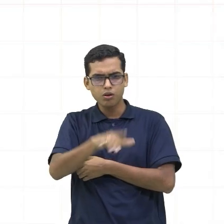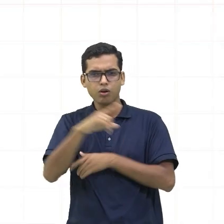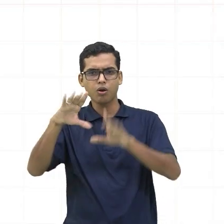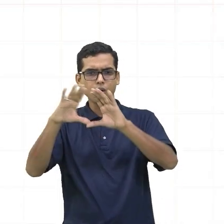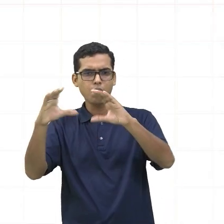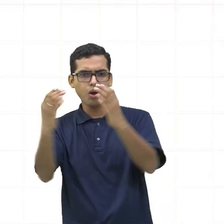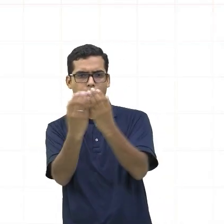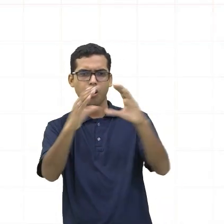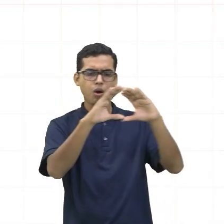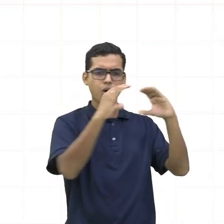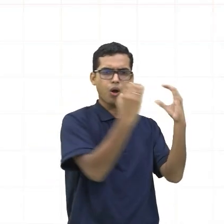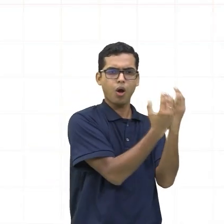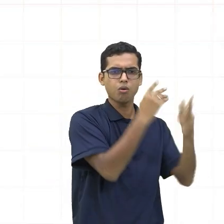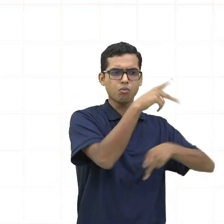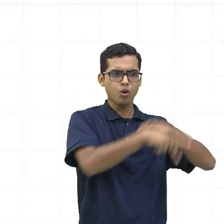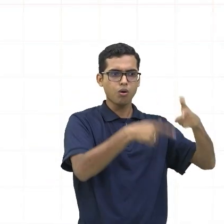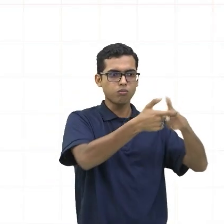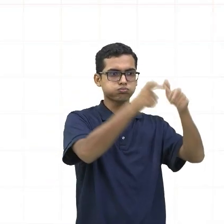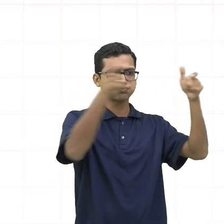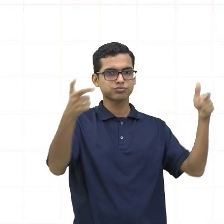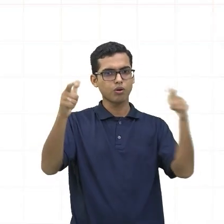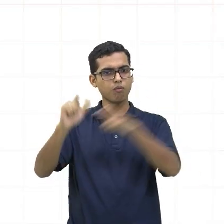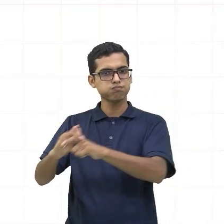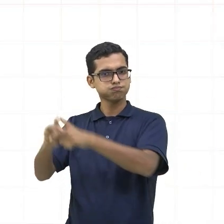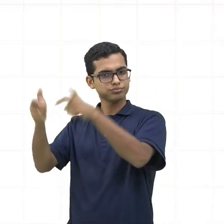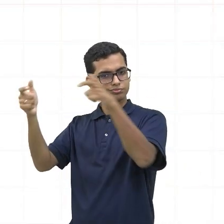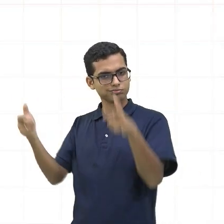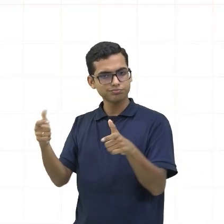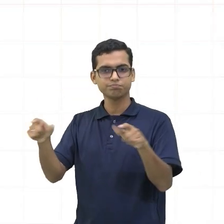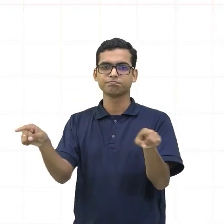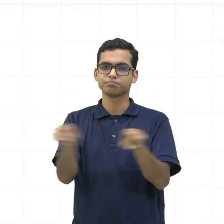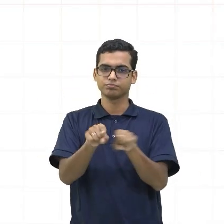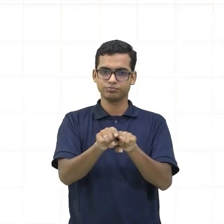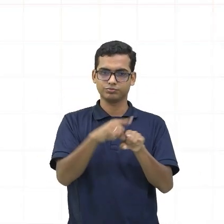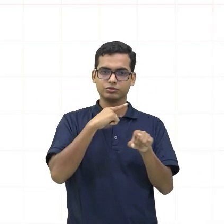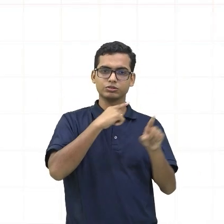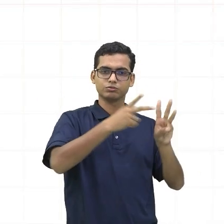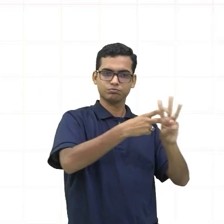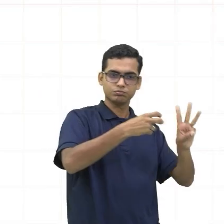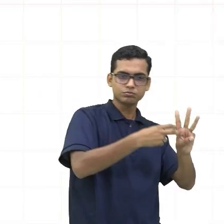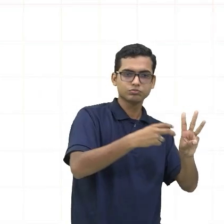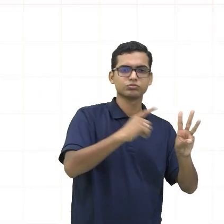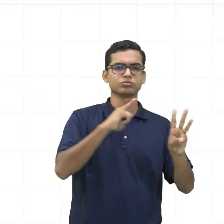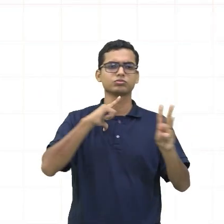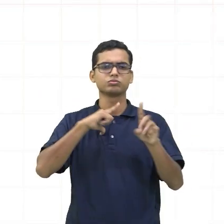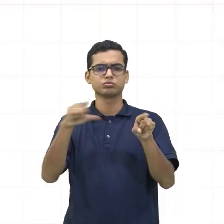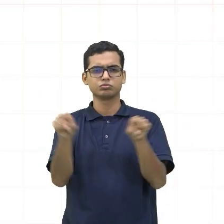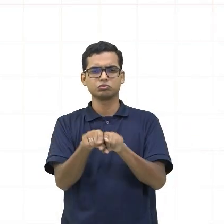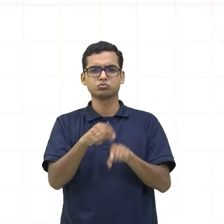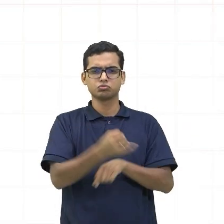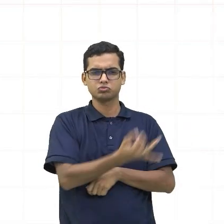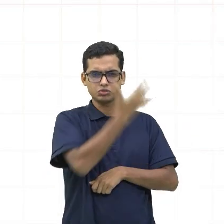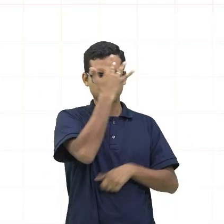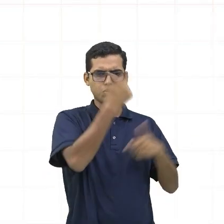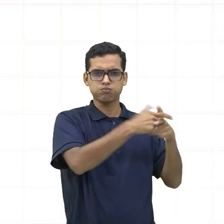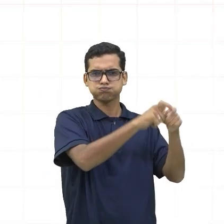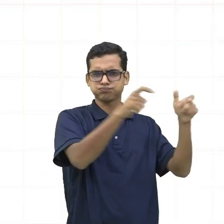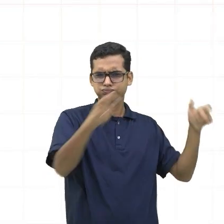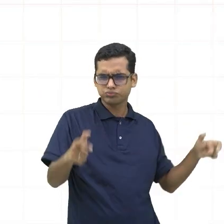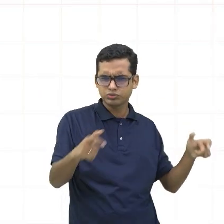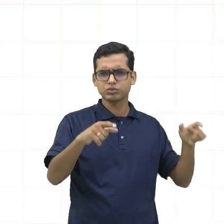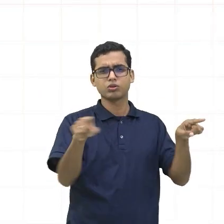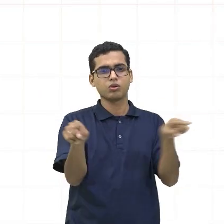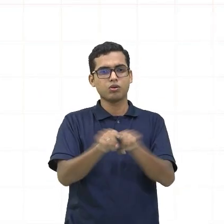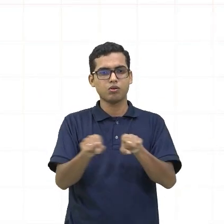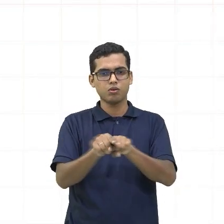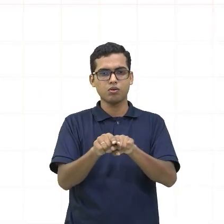comunidades bastante povoadas. Então, aqui havia assentamentos indígenas, com milhares de habitantes. Houve